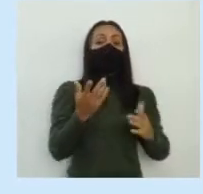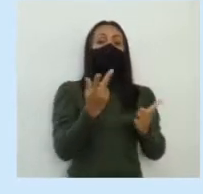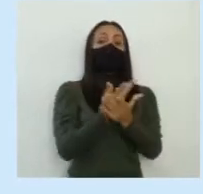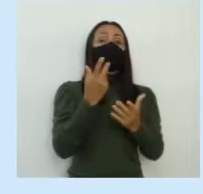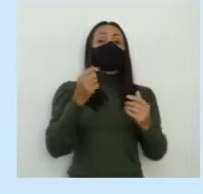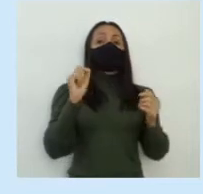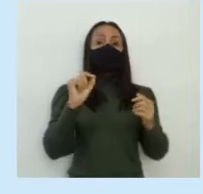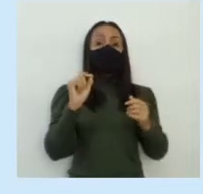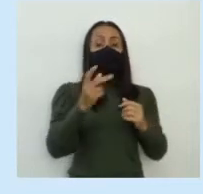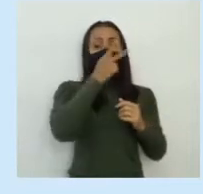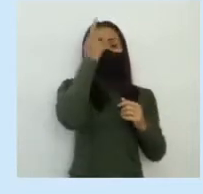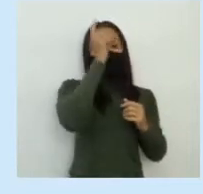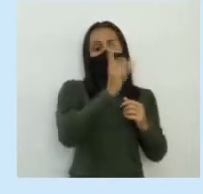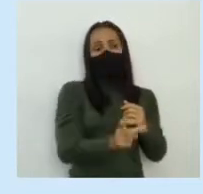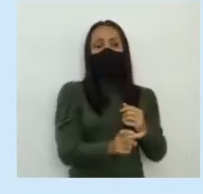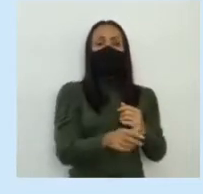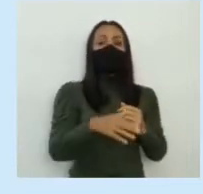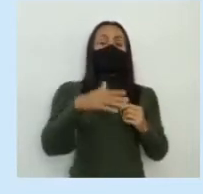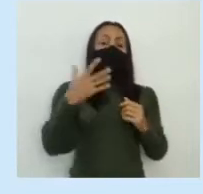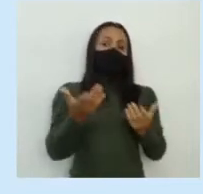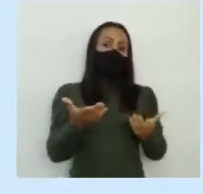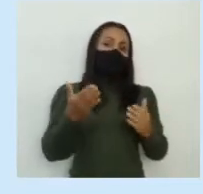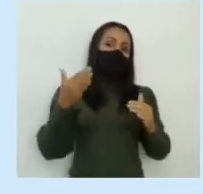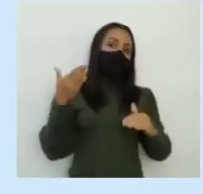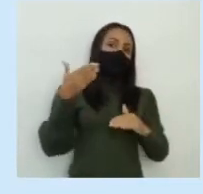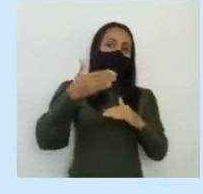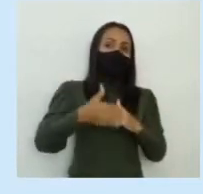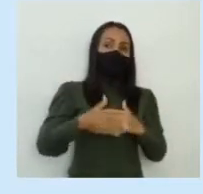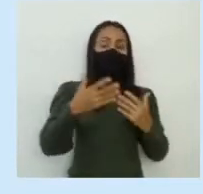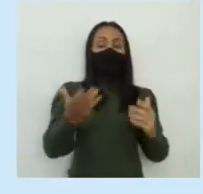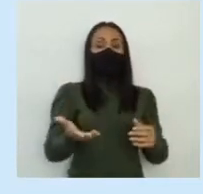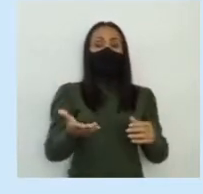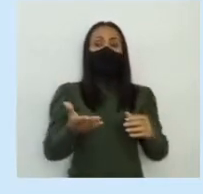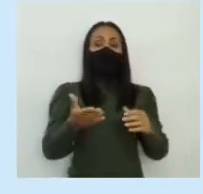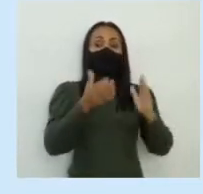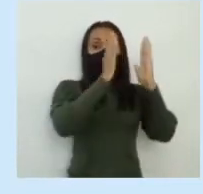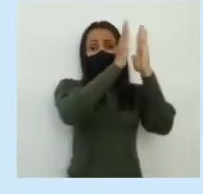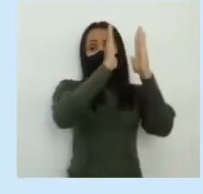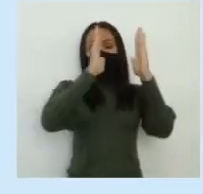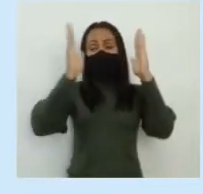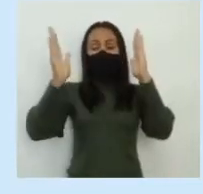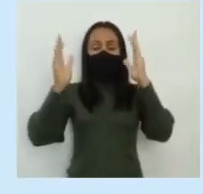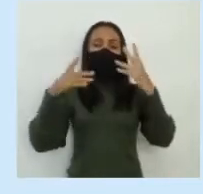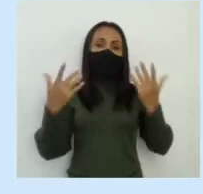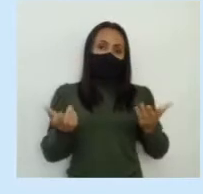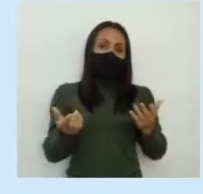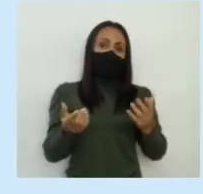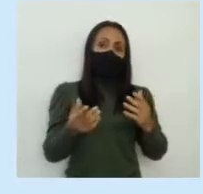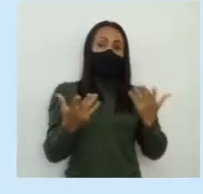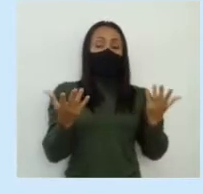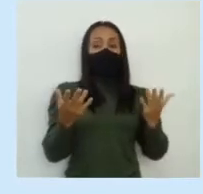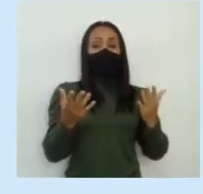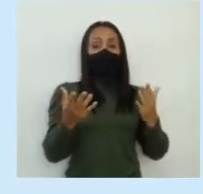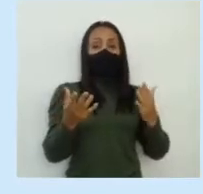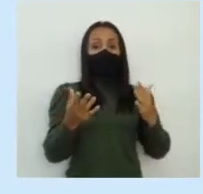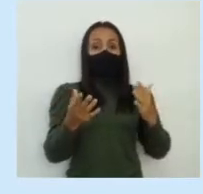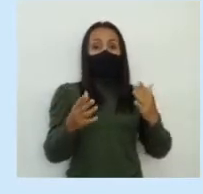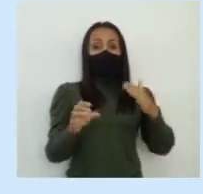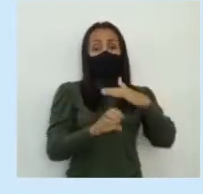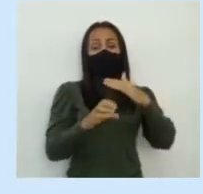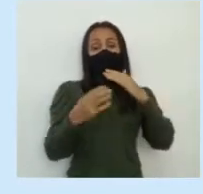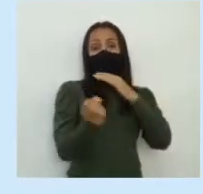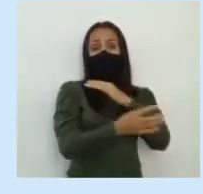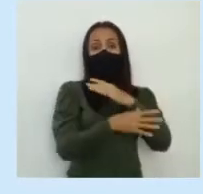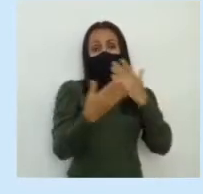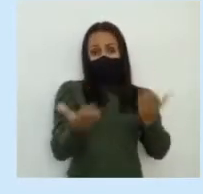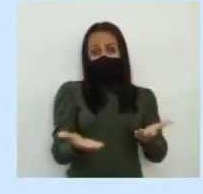funcionário, ele vai passar, assim, ao entrar numa unidade informacional, numa biblioteca, ele acabou de chegar, vocês, por exemplo, vocês acabaram